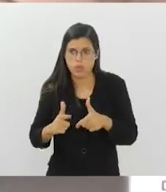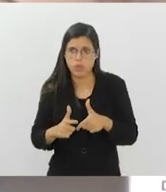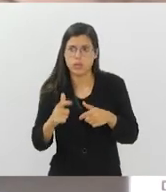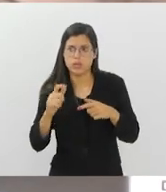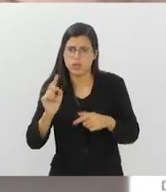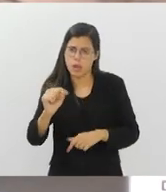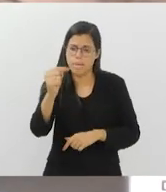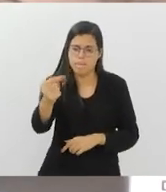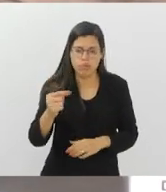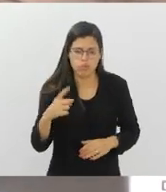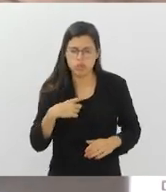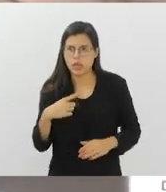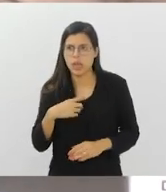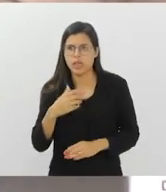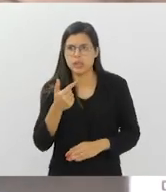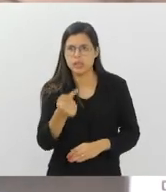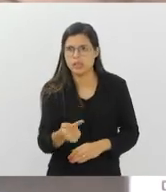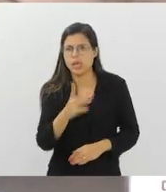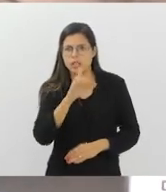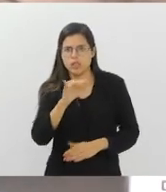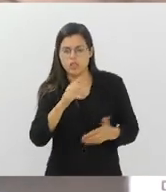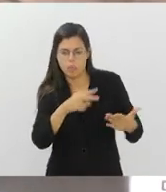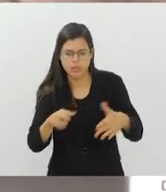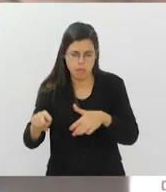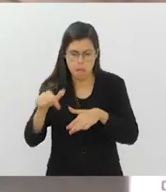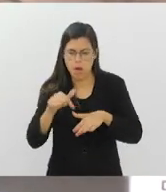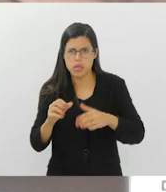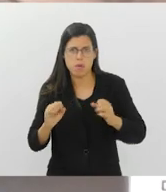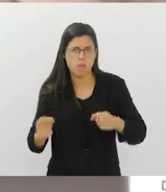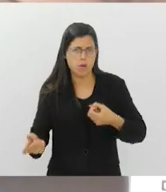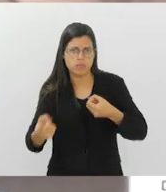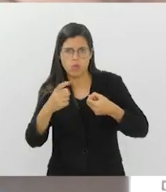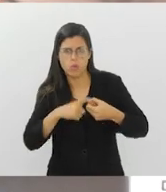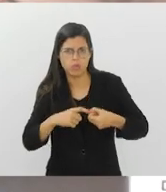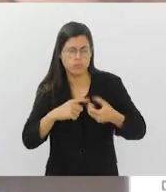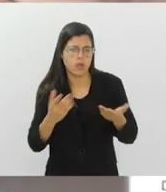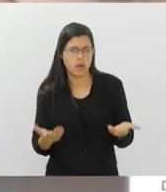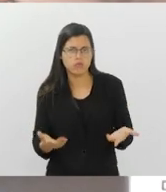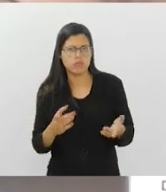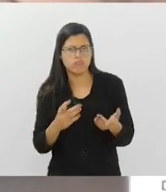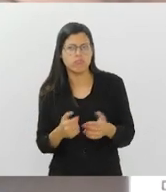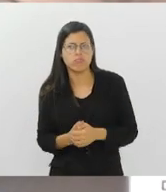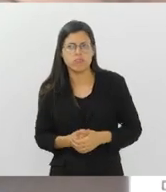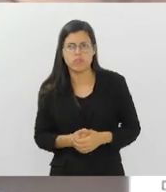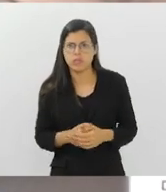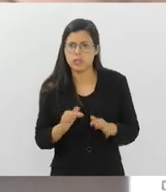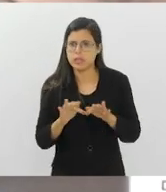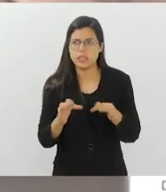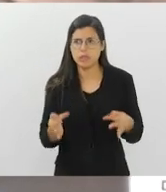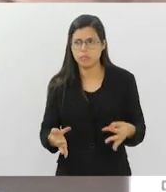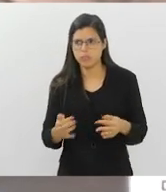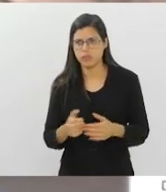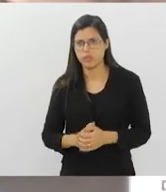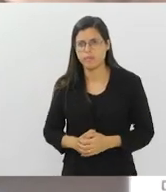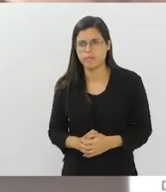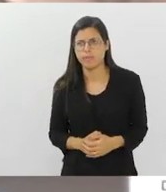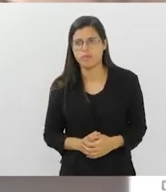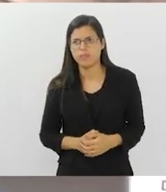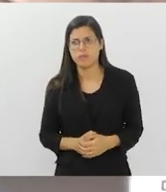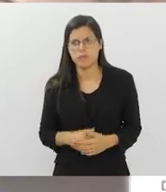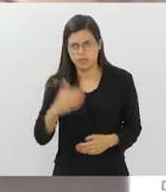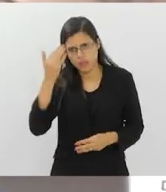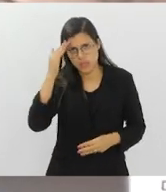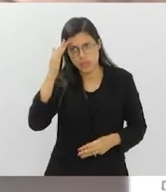depois, eu tenho 7 dias úteis para voltar, ou 2 dias úteis para retornar o atendimento. Simples. É isso, é para ontem,